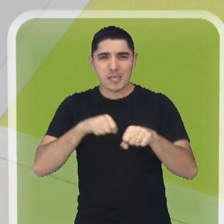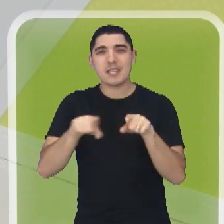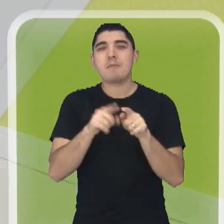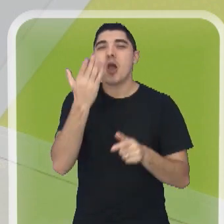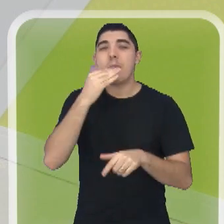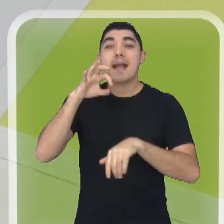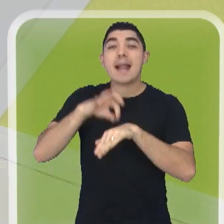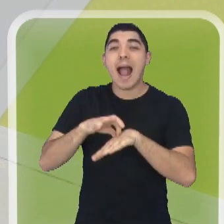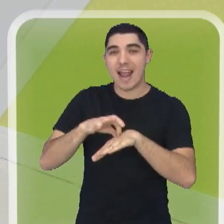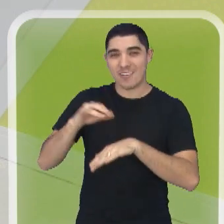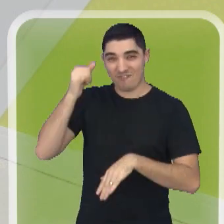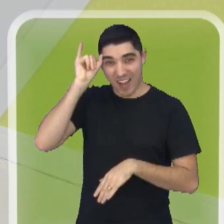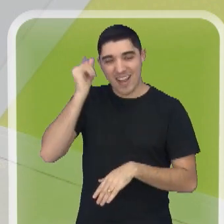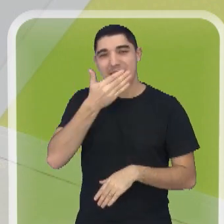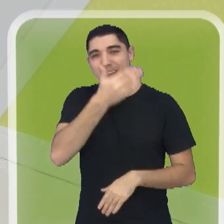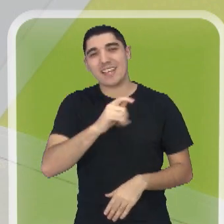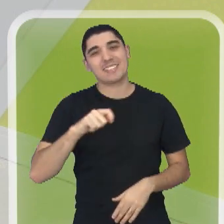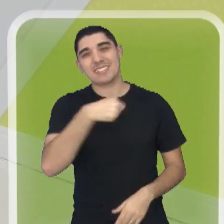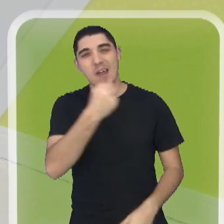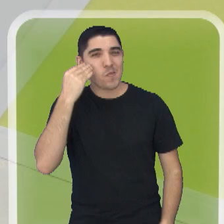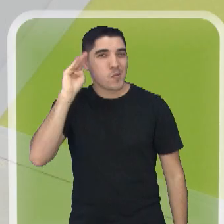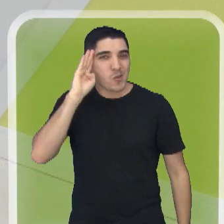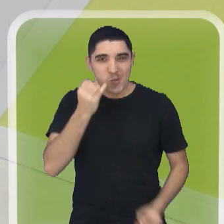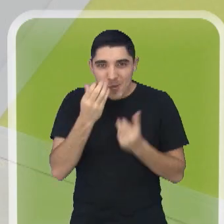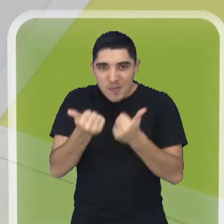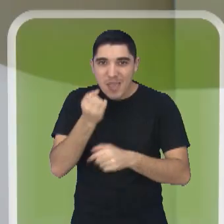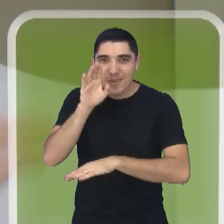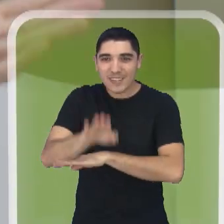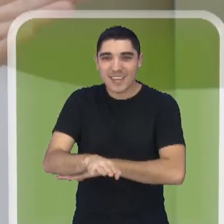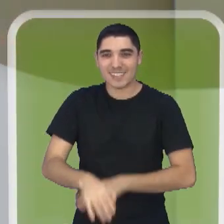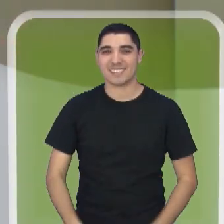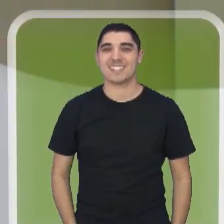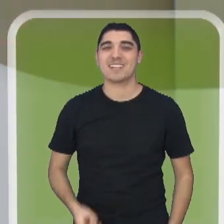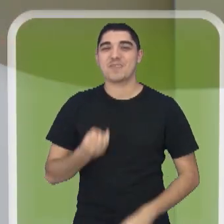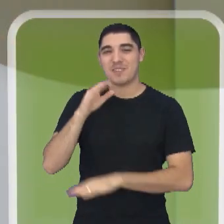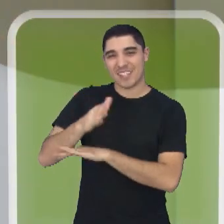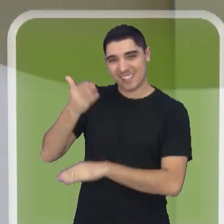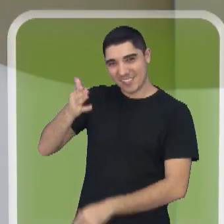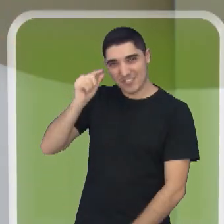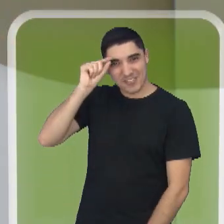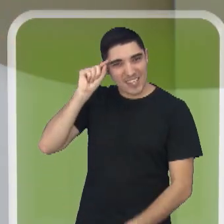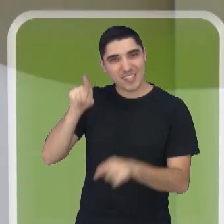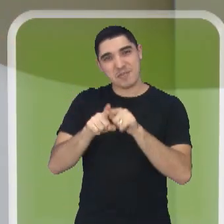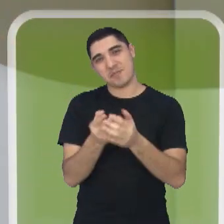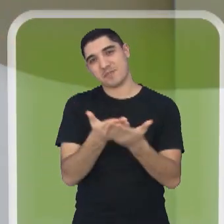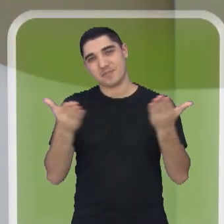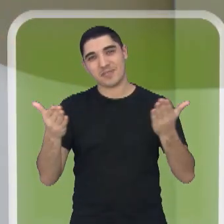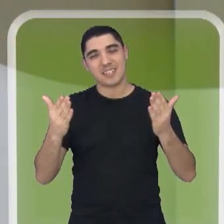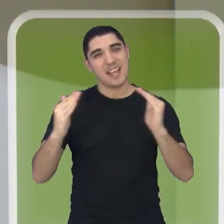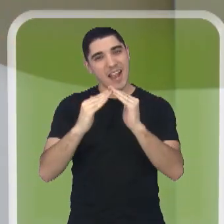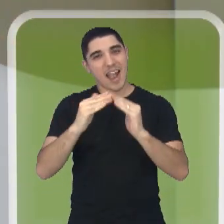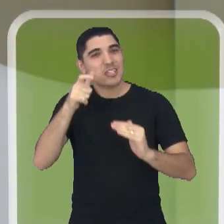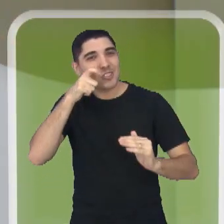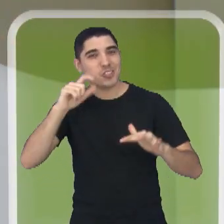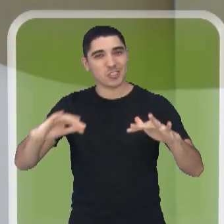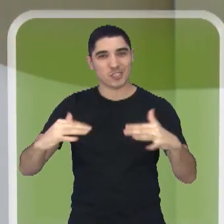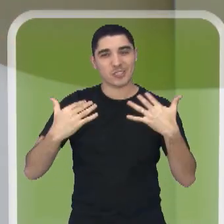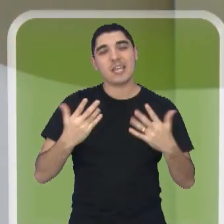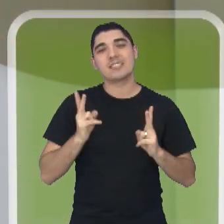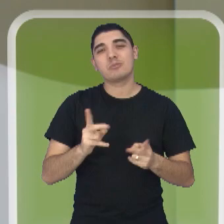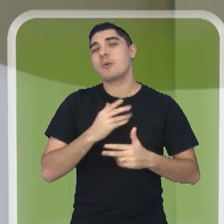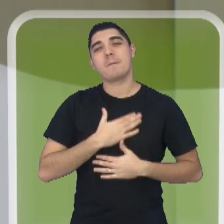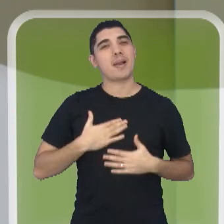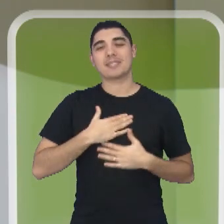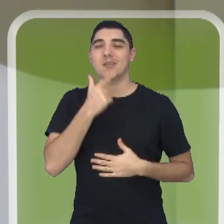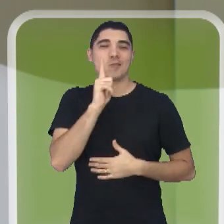também. O nosso querido Bruno Castilho. Tudo bem, Brunão? Boa tarde. Boa tarde, Vieira. Boa tarde a você aí de casa. Como sempre, é um prazer